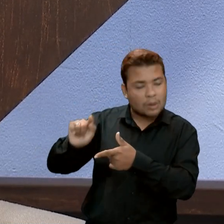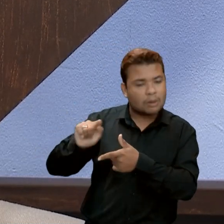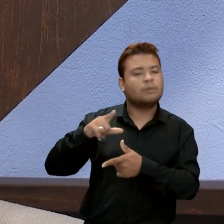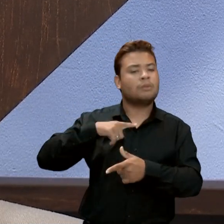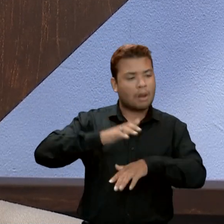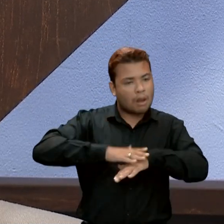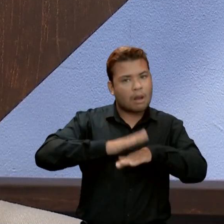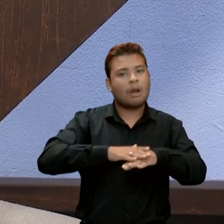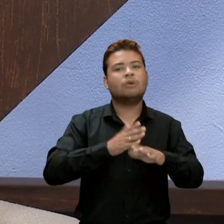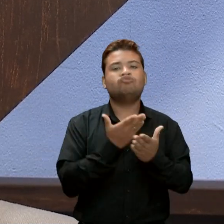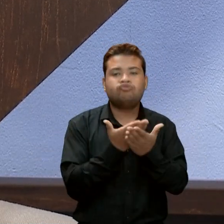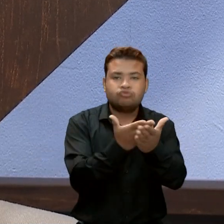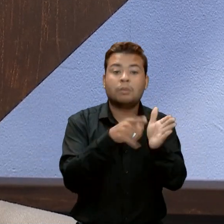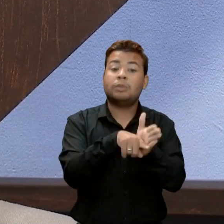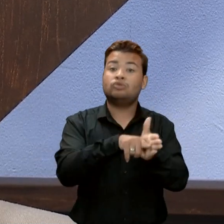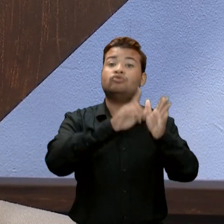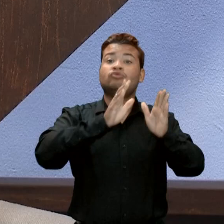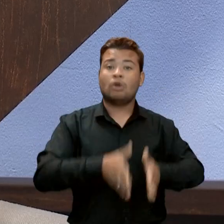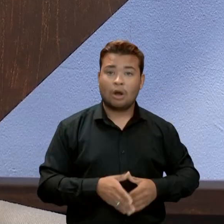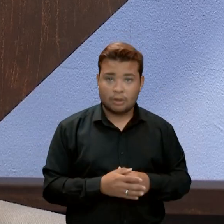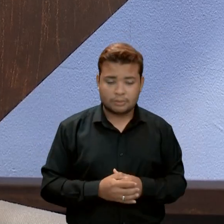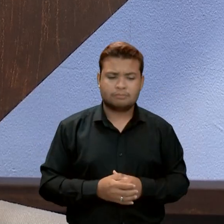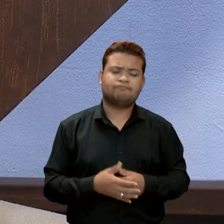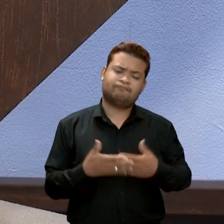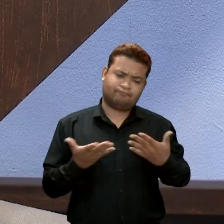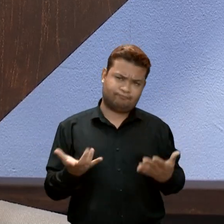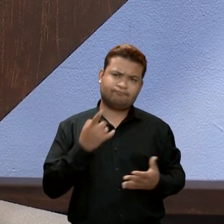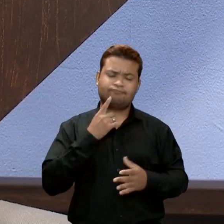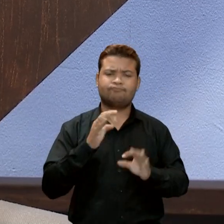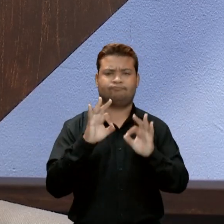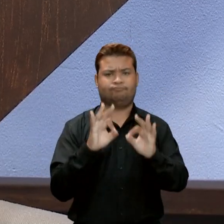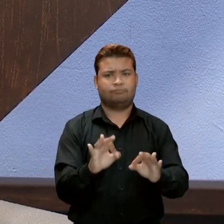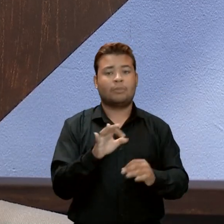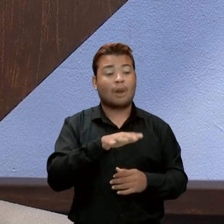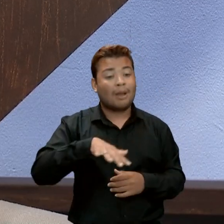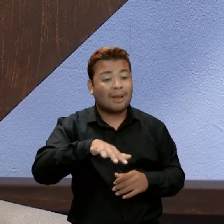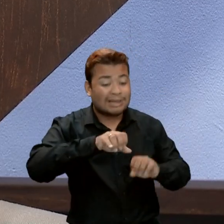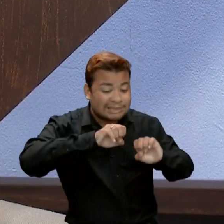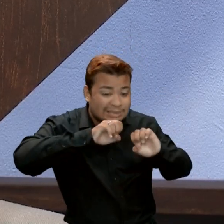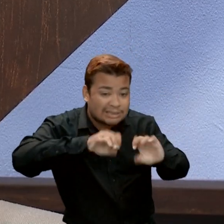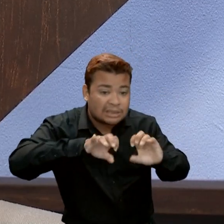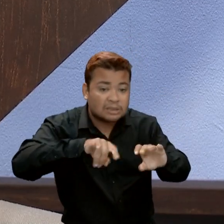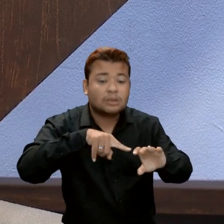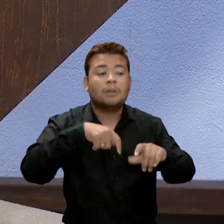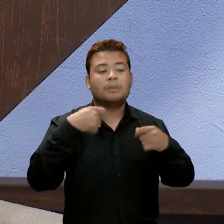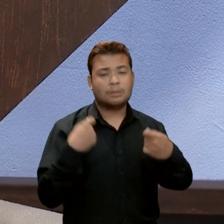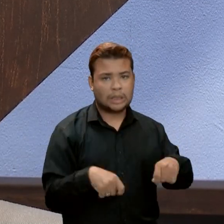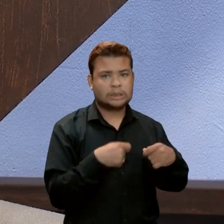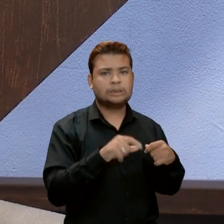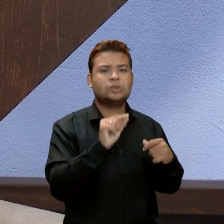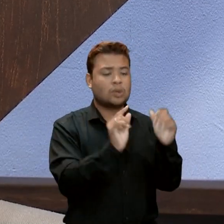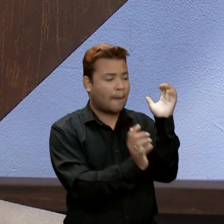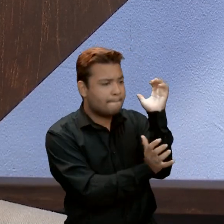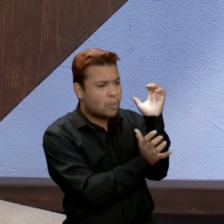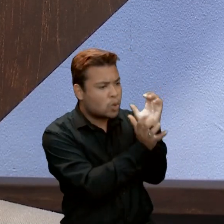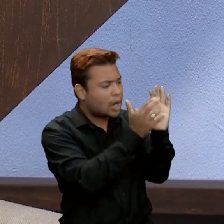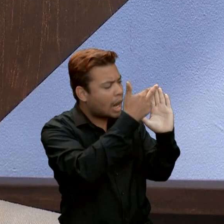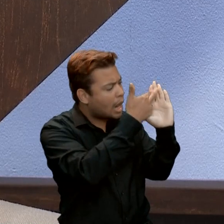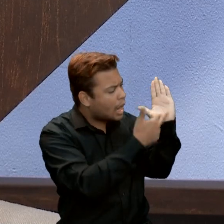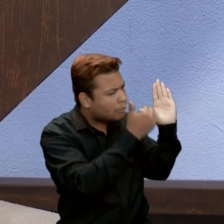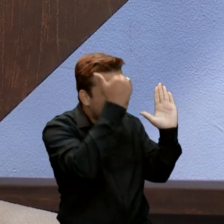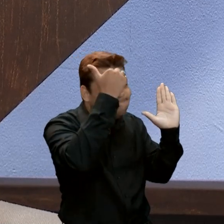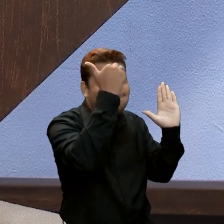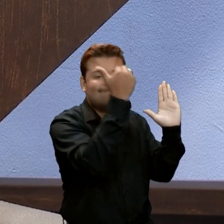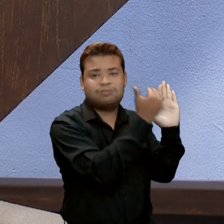Né? Então, sem dúvida, talvez o ensino ele exige um respeito a uma burocracia um pouco mais